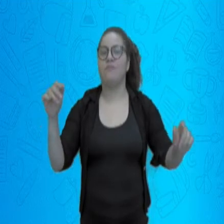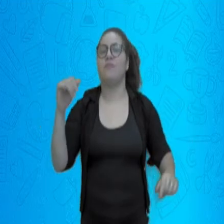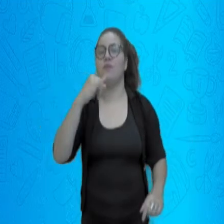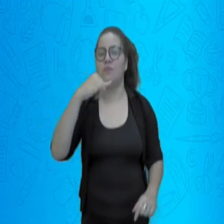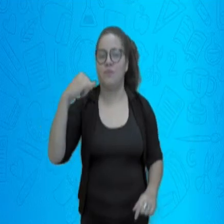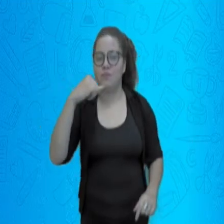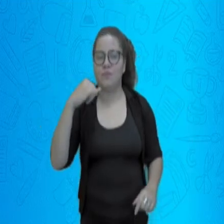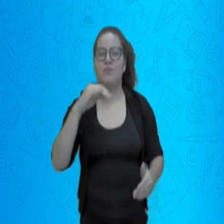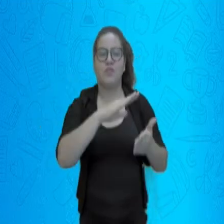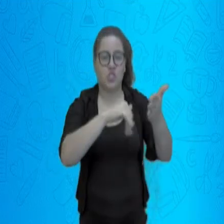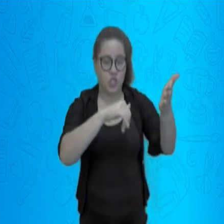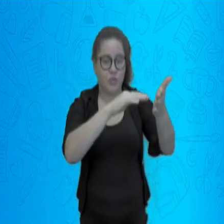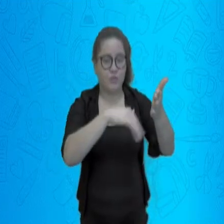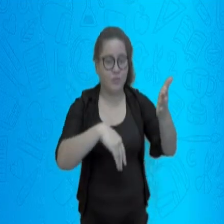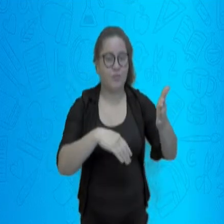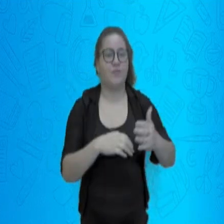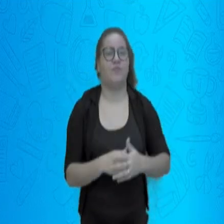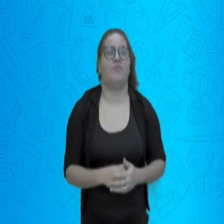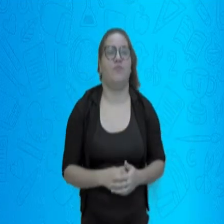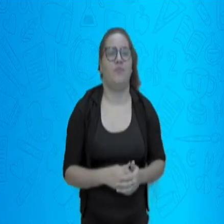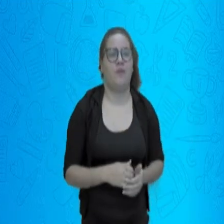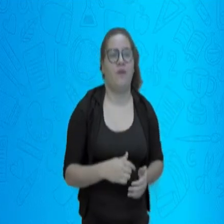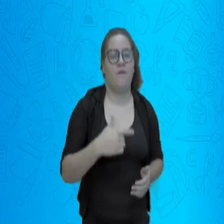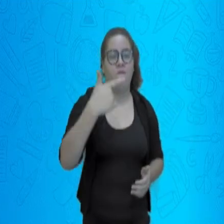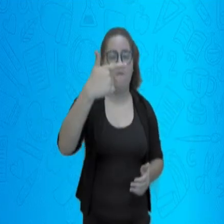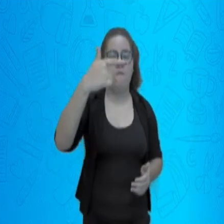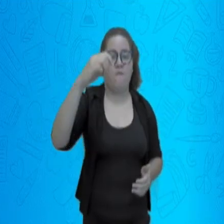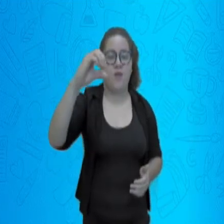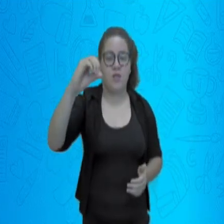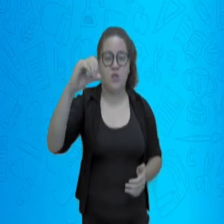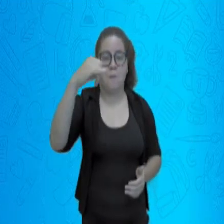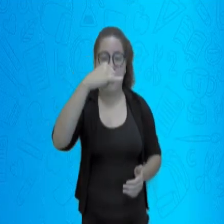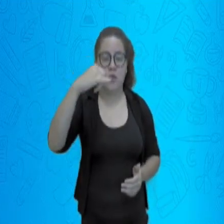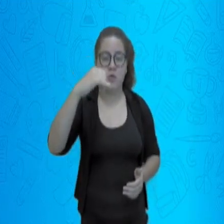que é 20 menos 12? É 8, né?